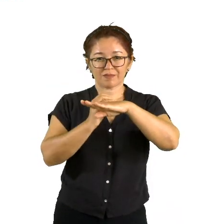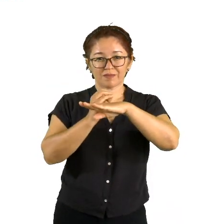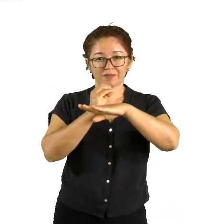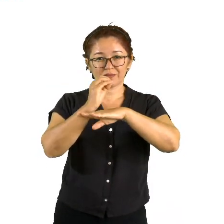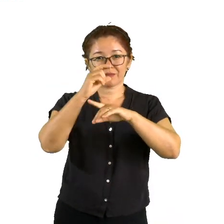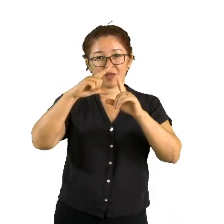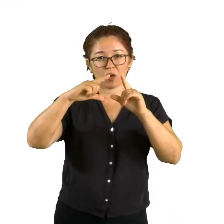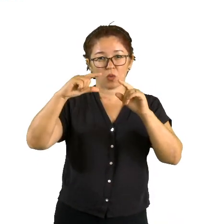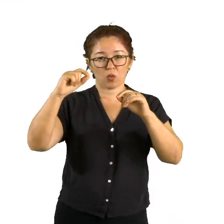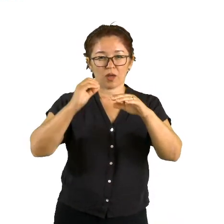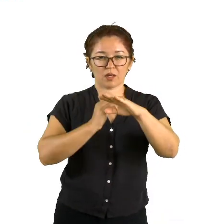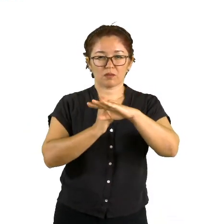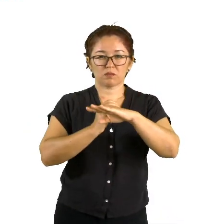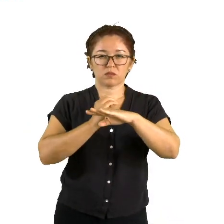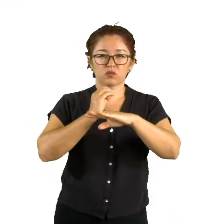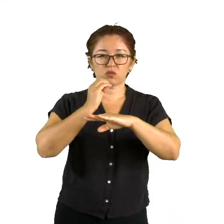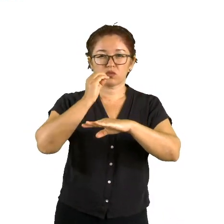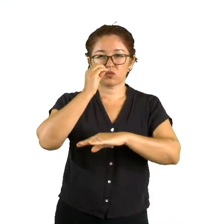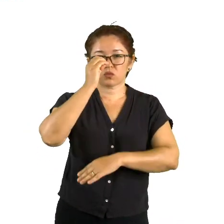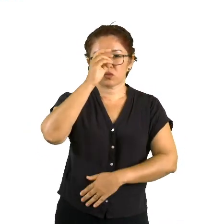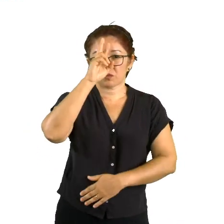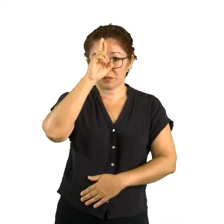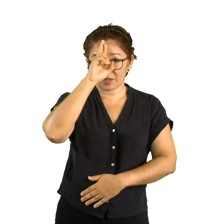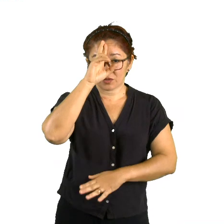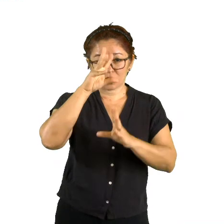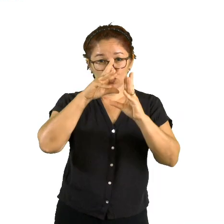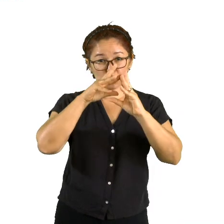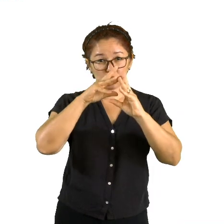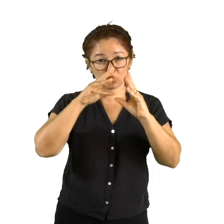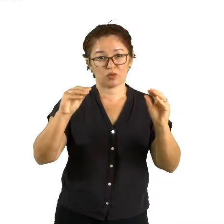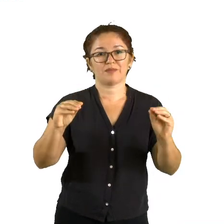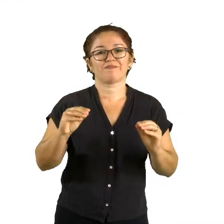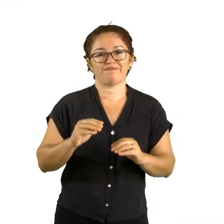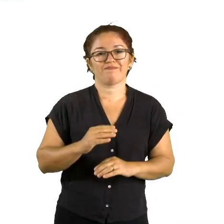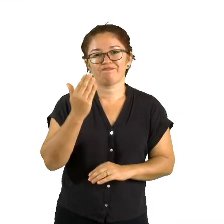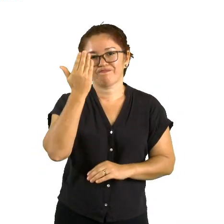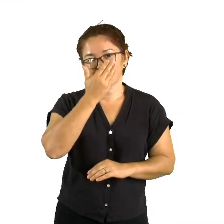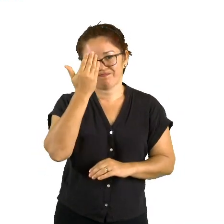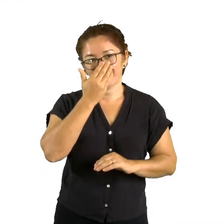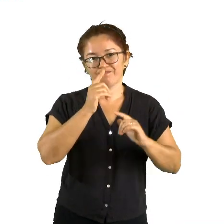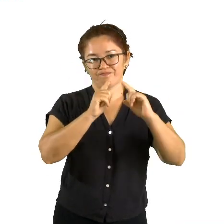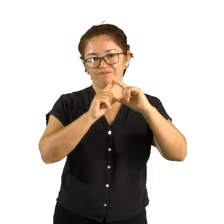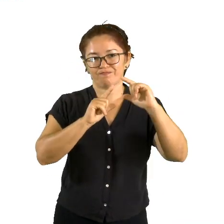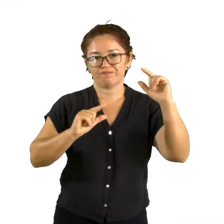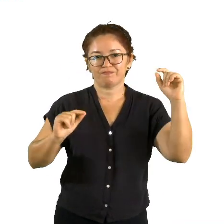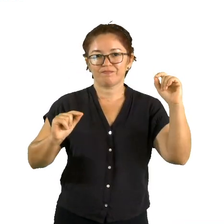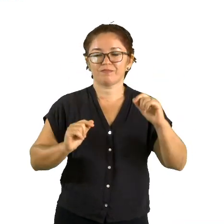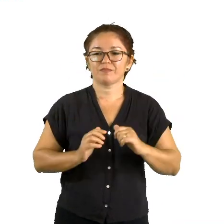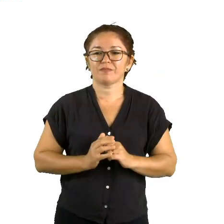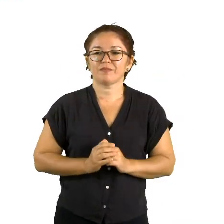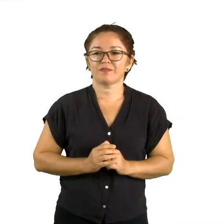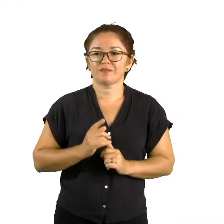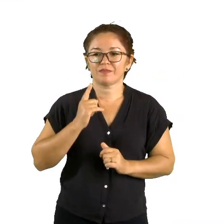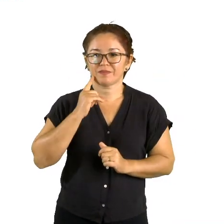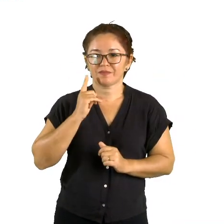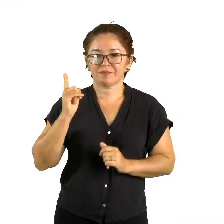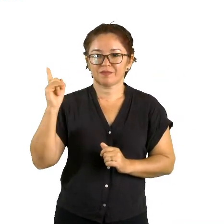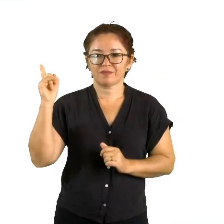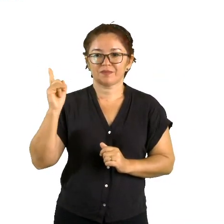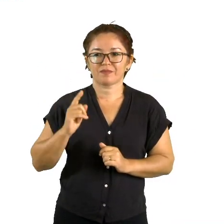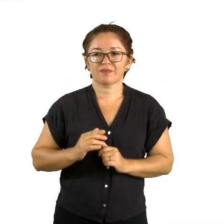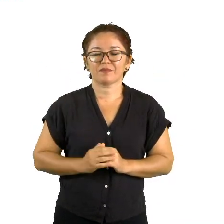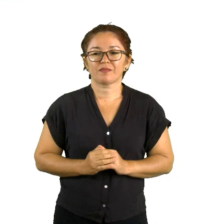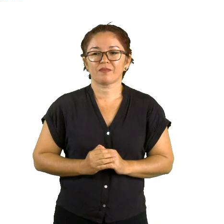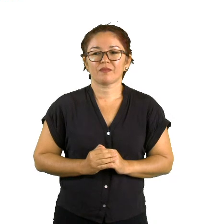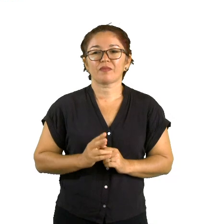mudando com o passar dos dias. Quando a gente olha para a parte iluminada da Lua nesta fase,